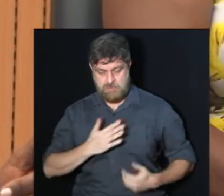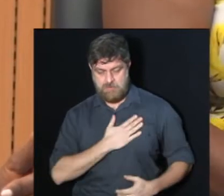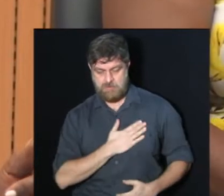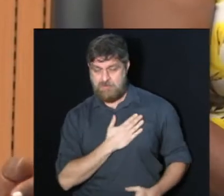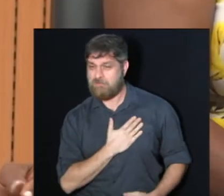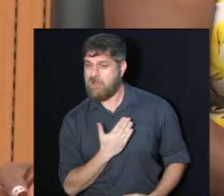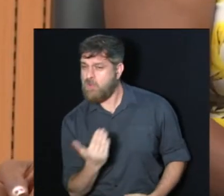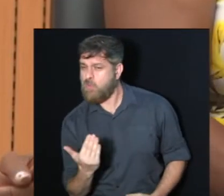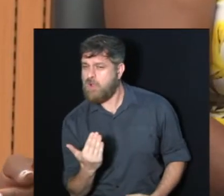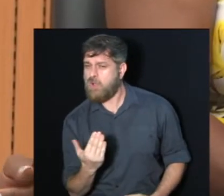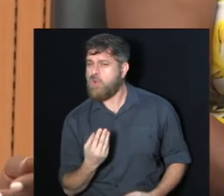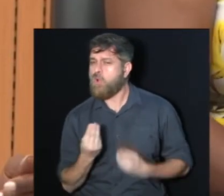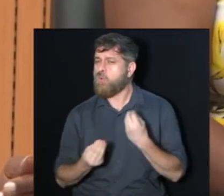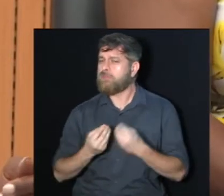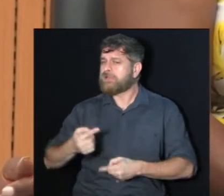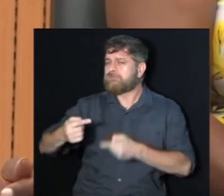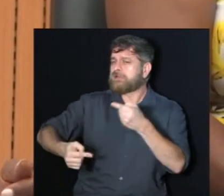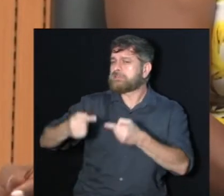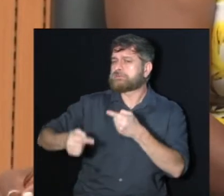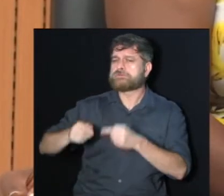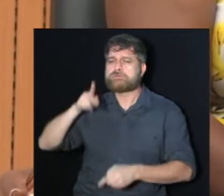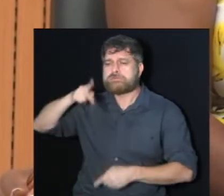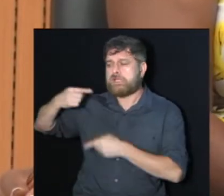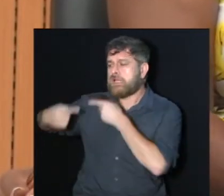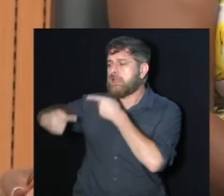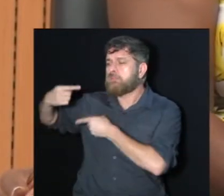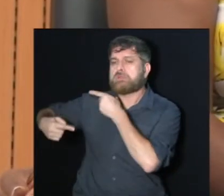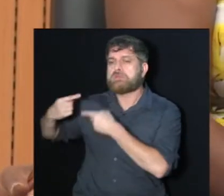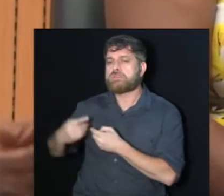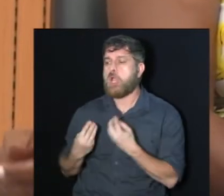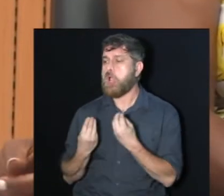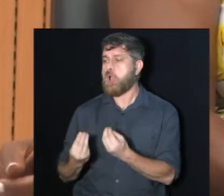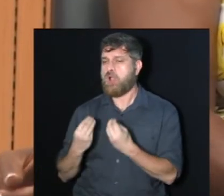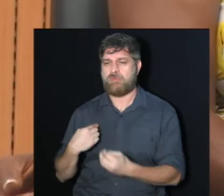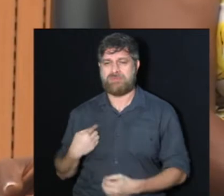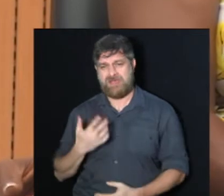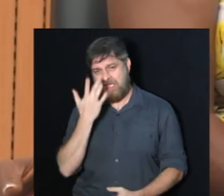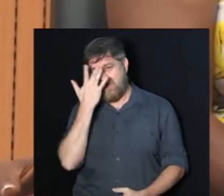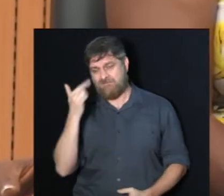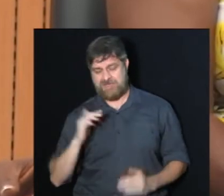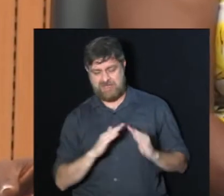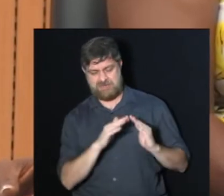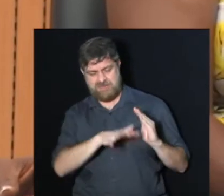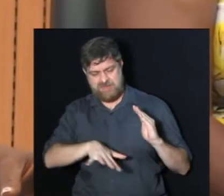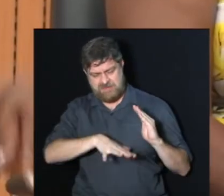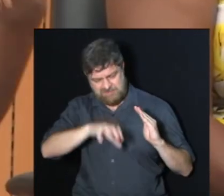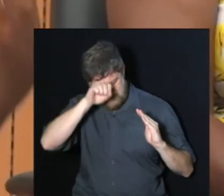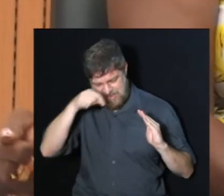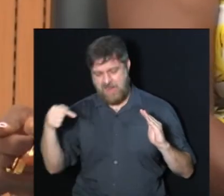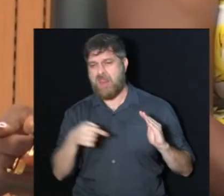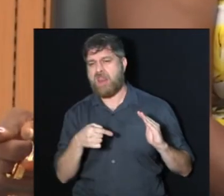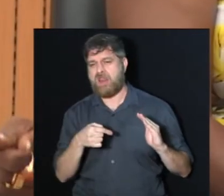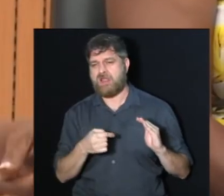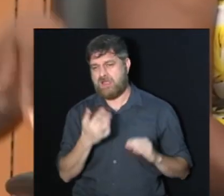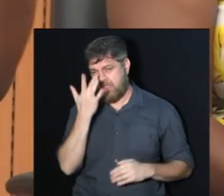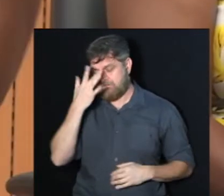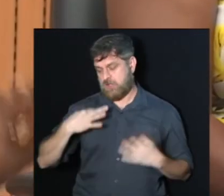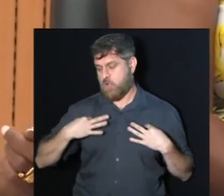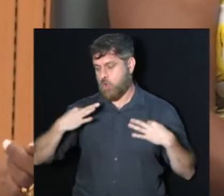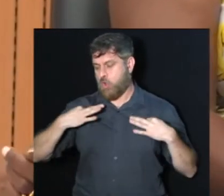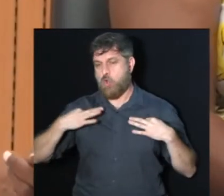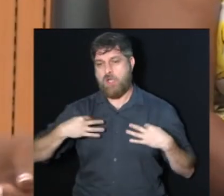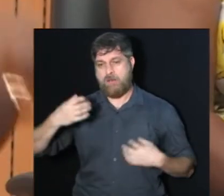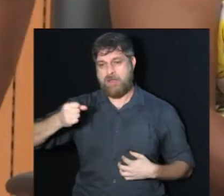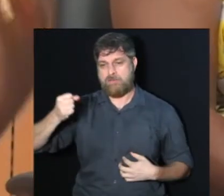caridade, como é que nós vamos discutir isso politicamente aqui fora? Porque é fácil lá dentro do barracão vestir-se de branco,